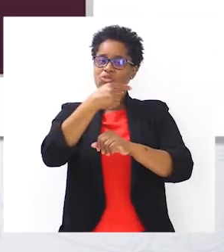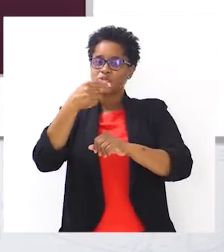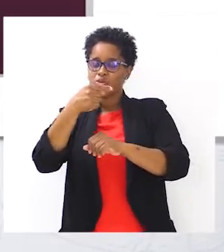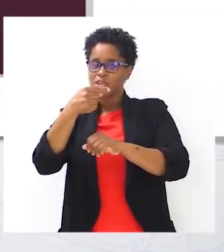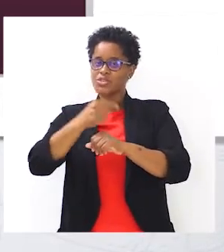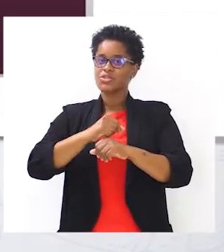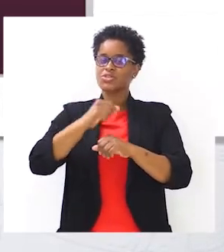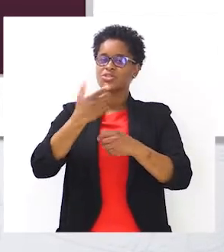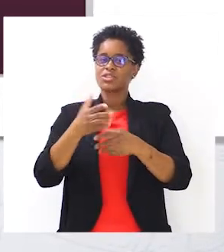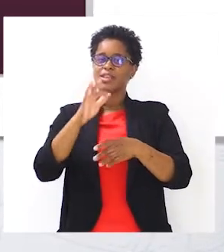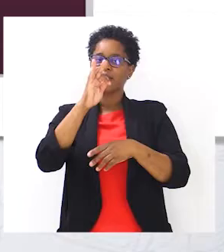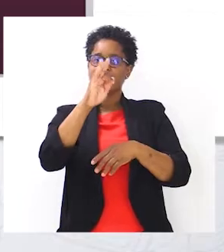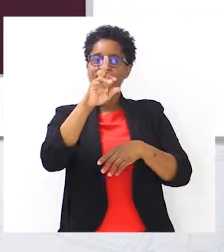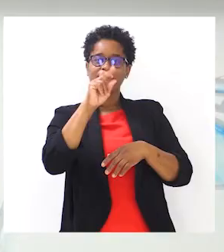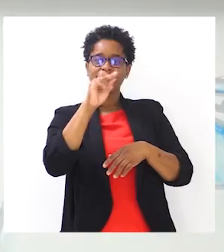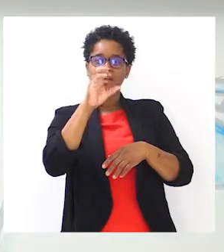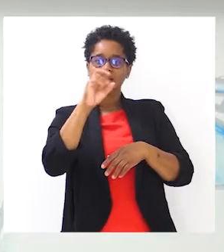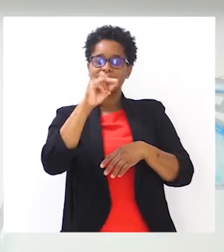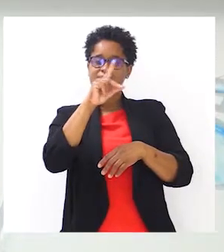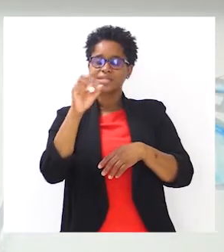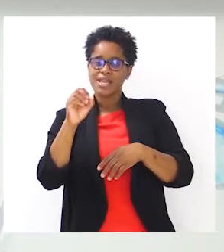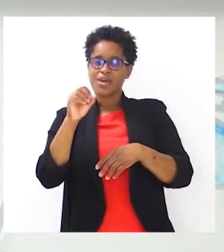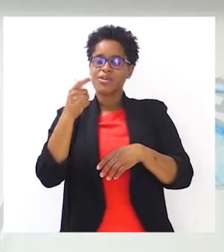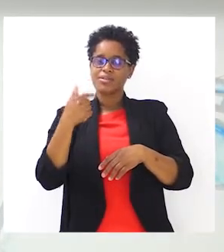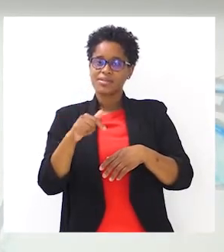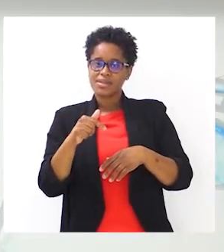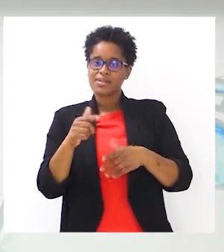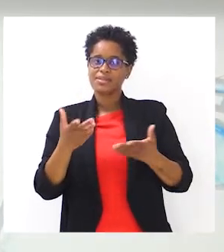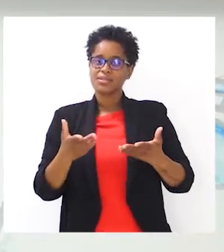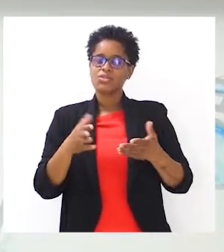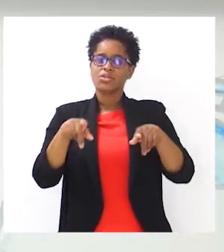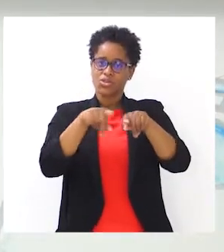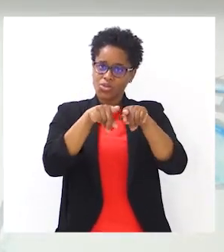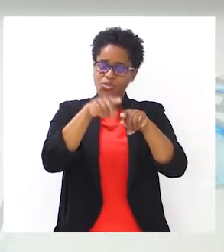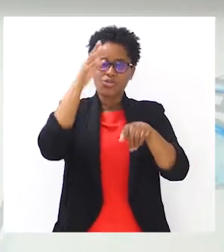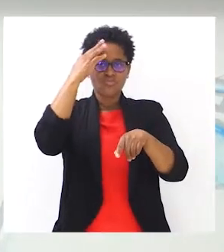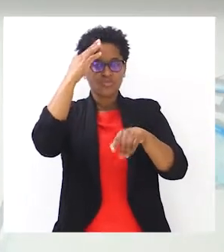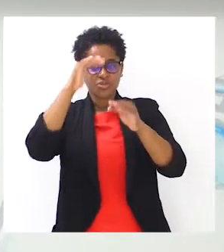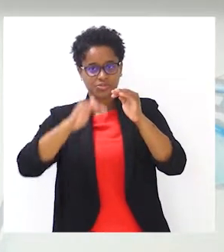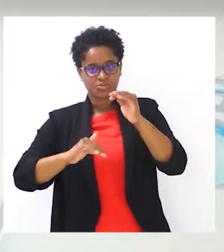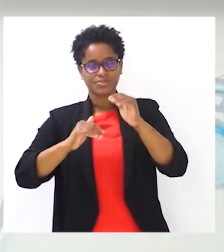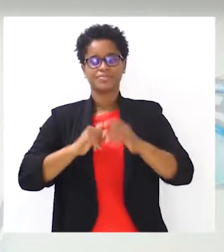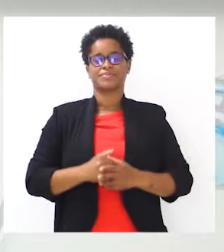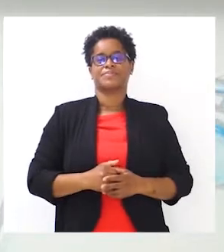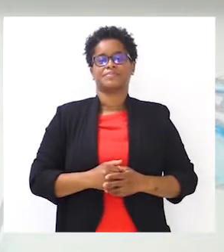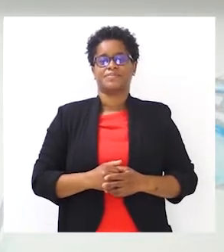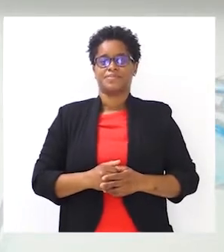subtração de fração com os mesmos denominadores.